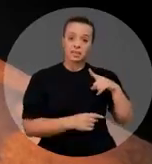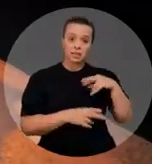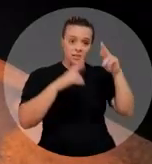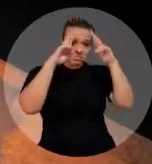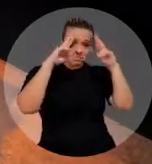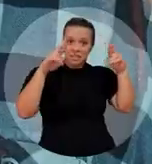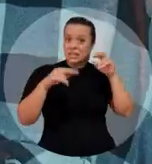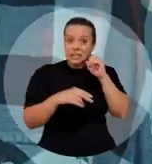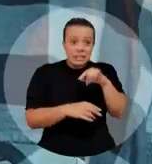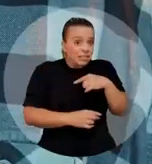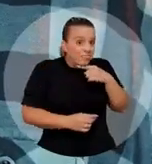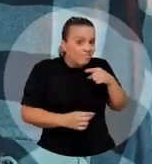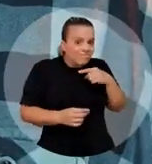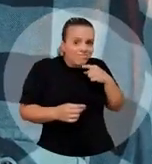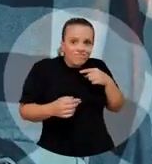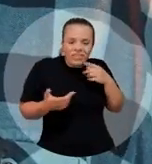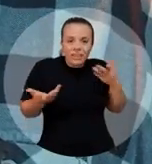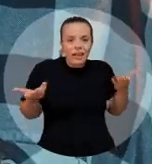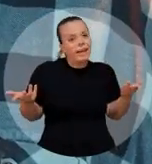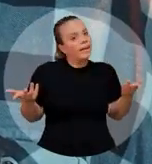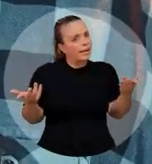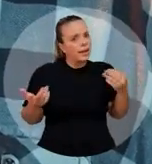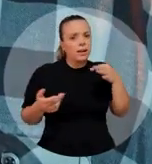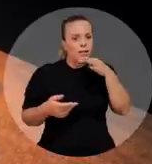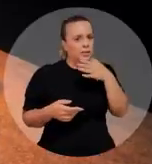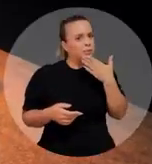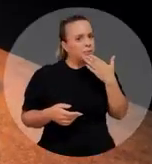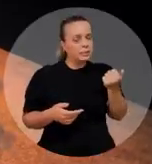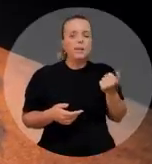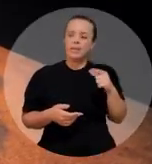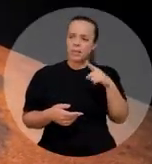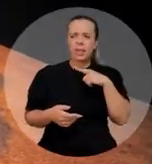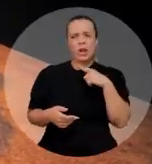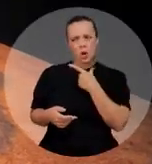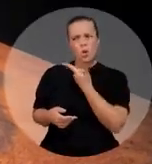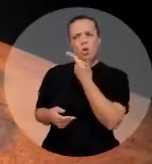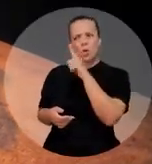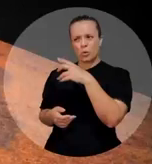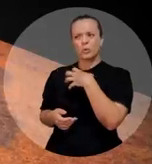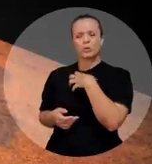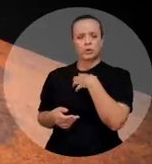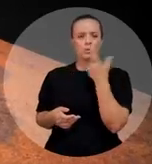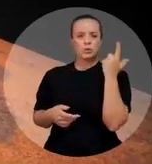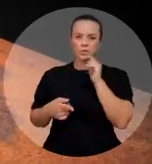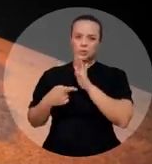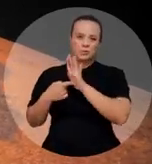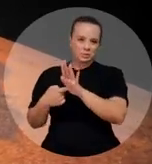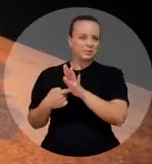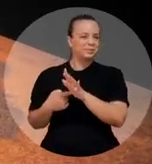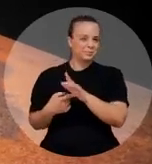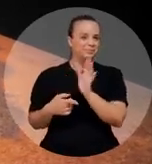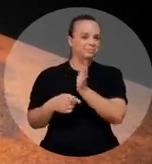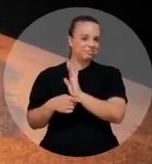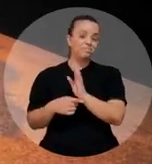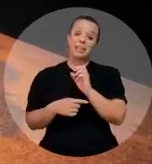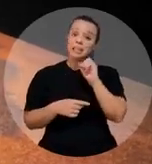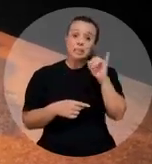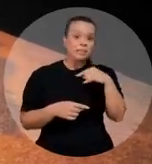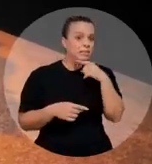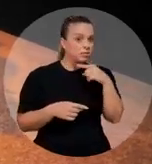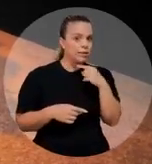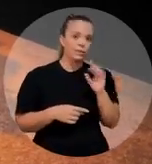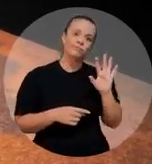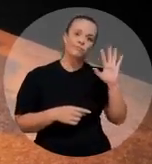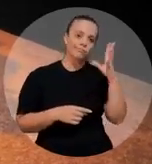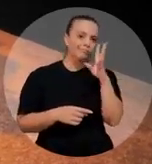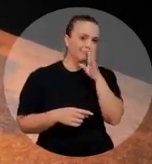existir respeito. E se não consegue isso, eu acho que o melhor caminho... Existem outras vias mostradas ali, né? Acho